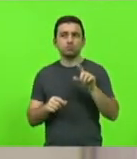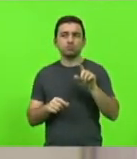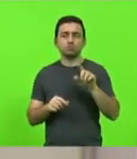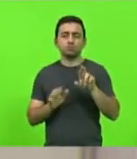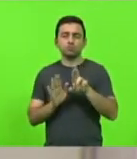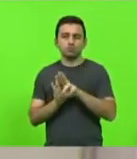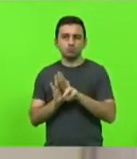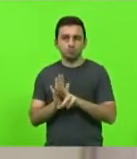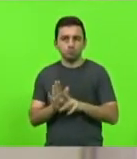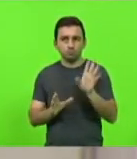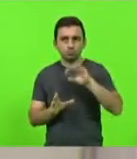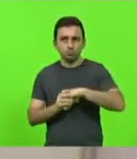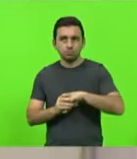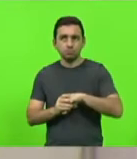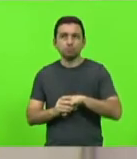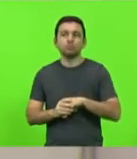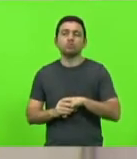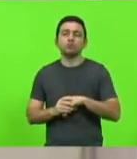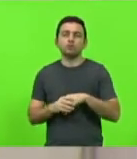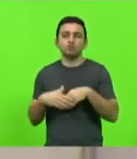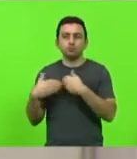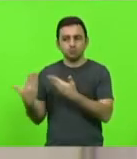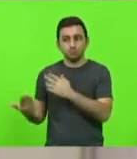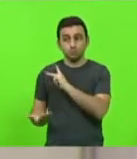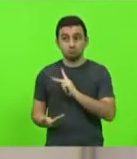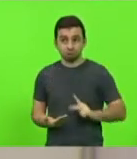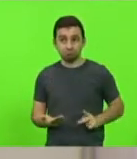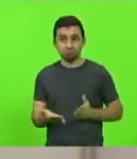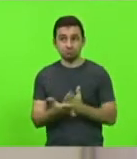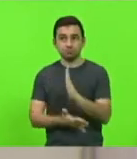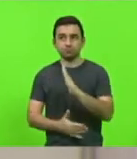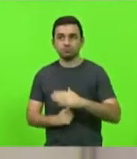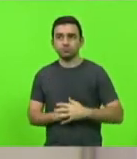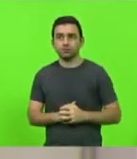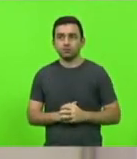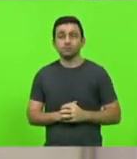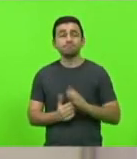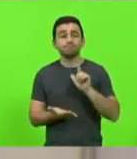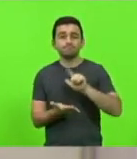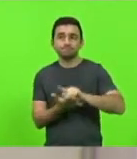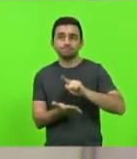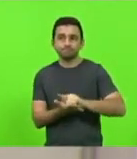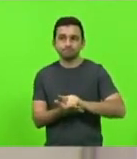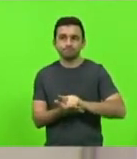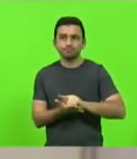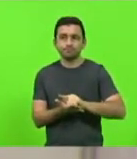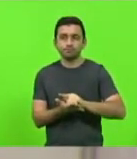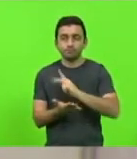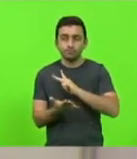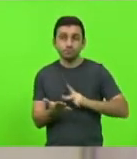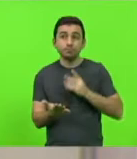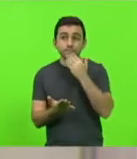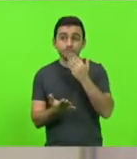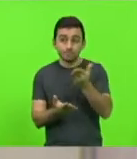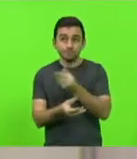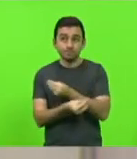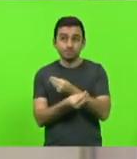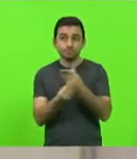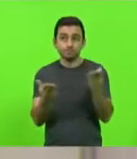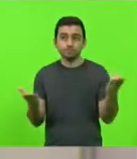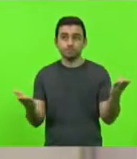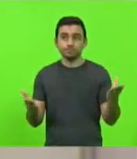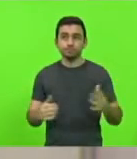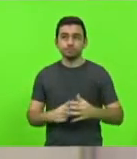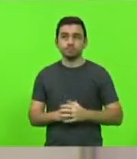interno, o senhor presidente deu-a por aprovada. Expediente. O senhor presidente solicitou que se procedesse